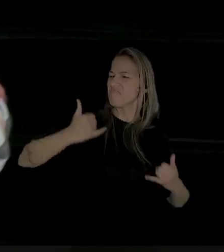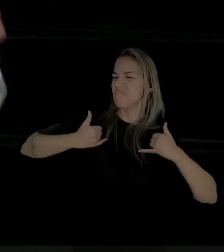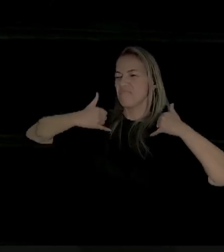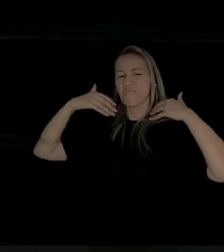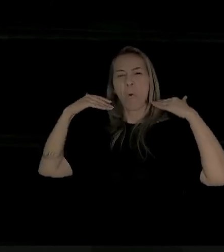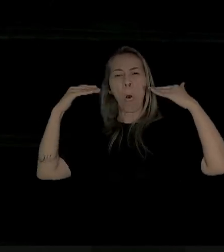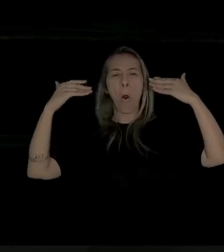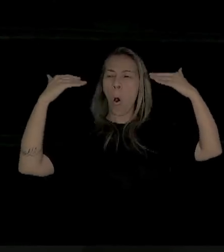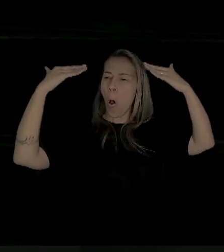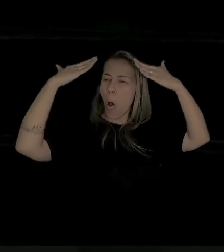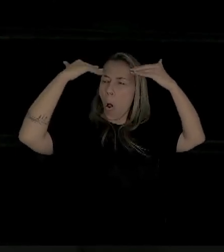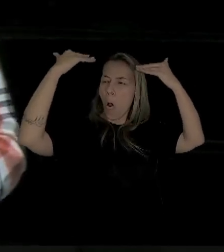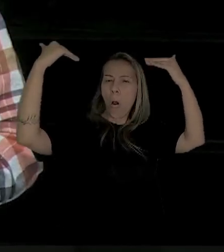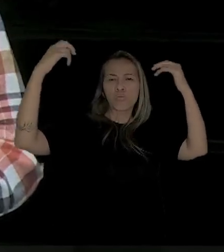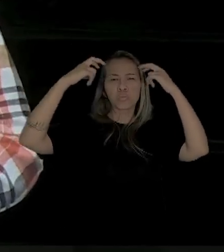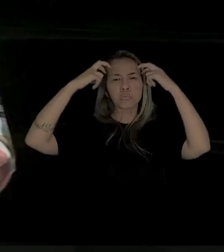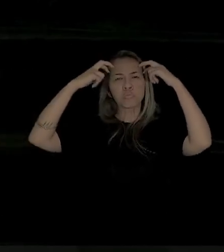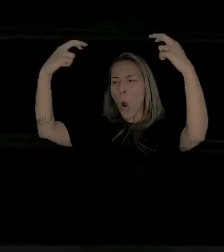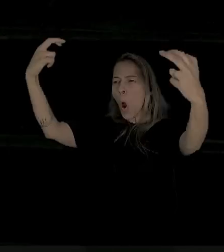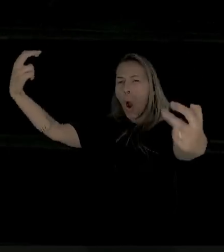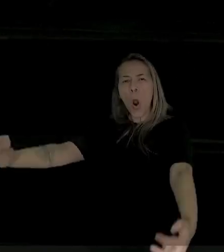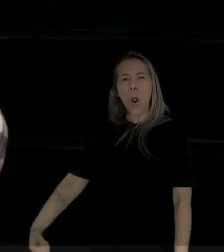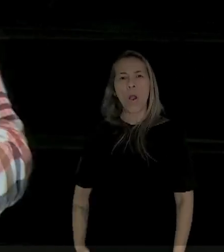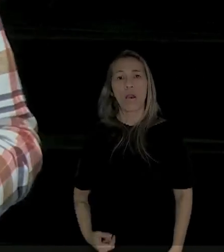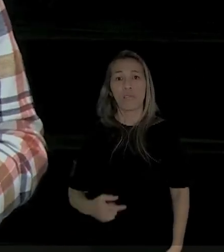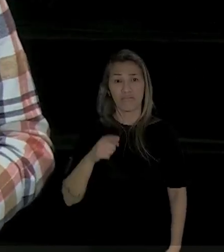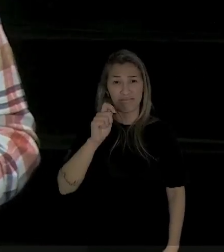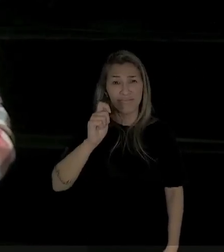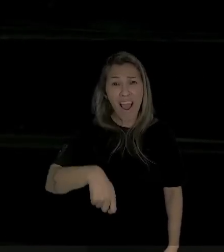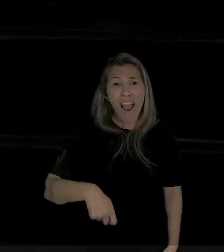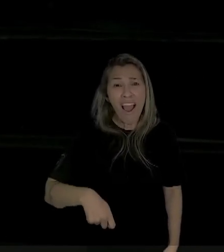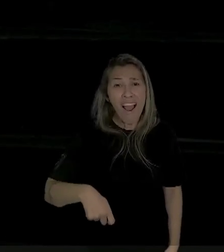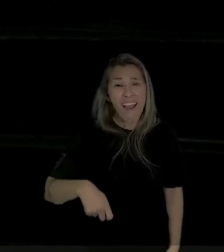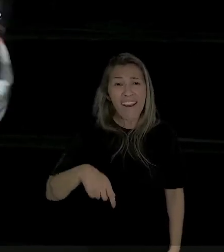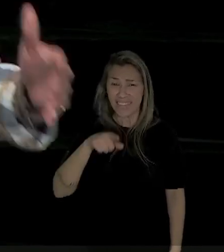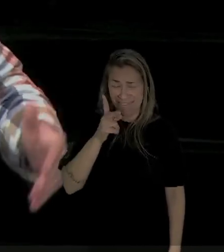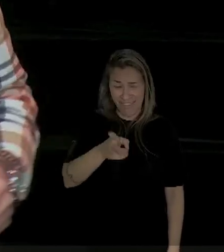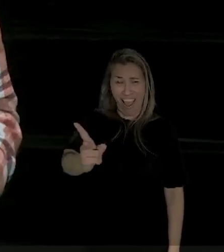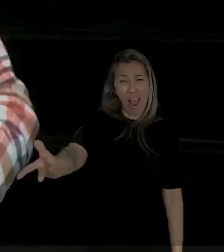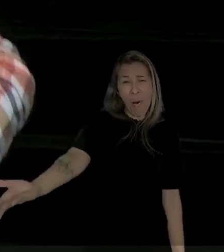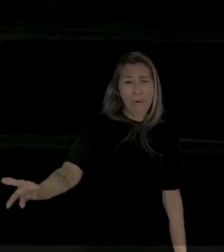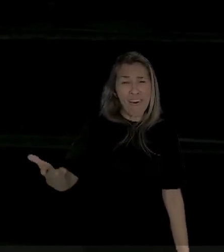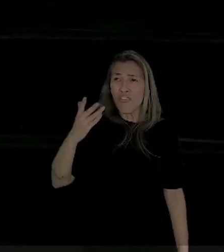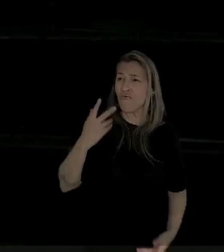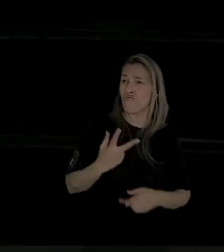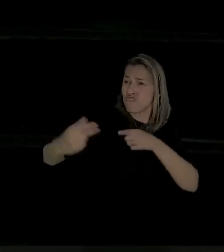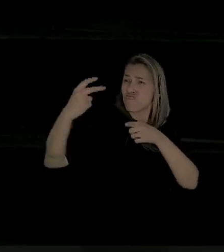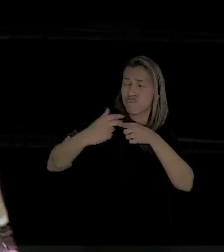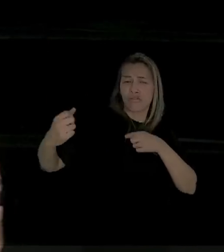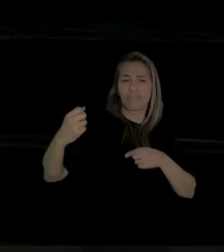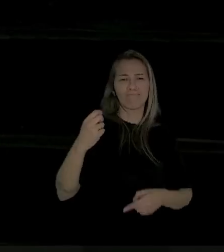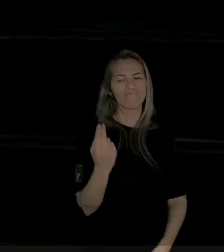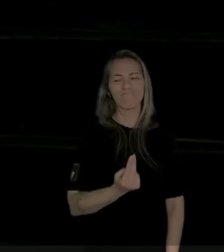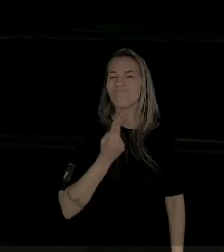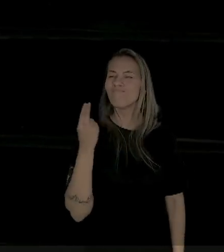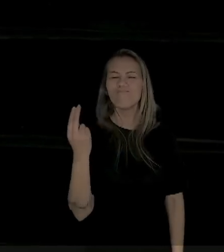maravilhosa, você pode ser muito inteligente, mas tem momentos que dá vontade de fugir. Dá vontade de fugir das ameaças. Qual é o problema